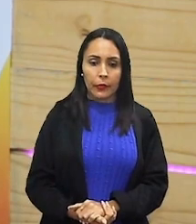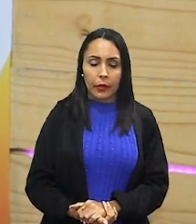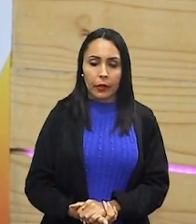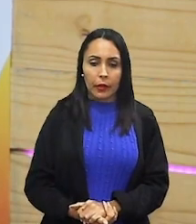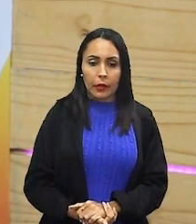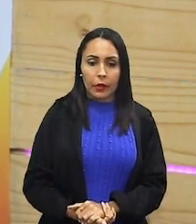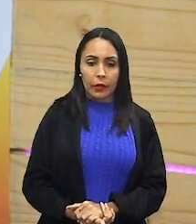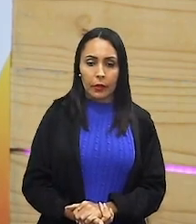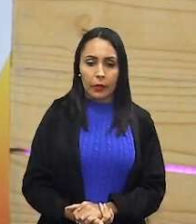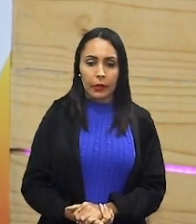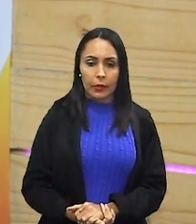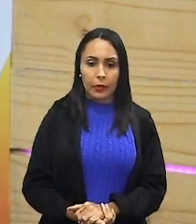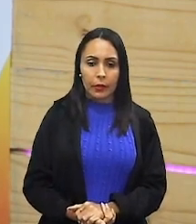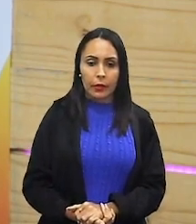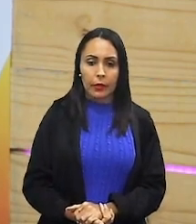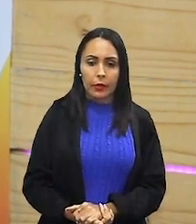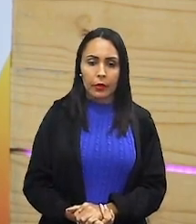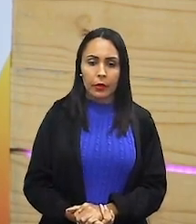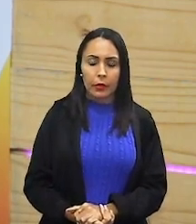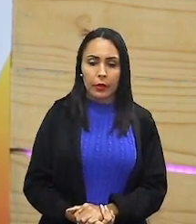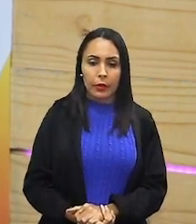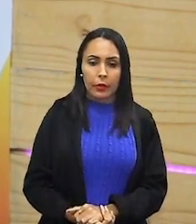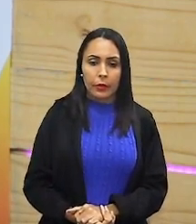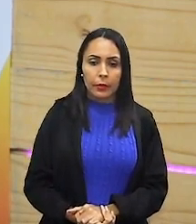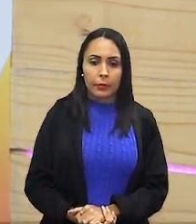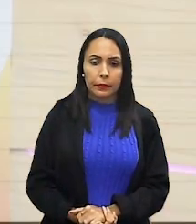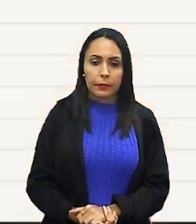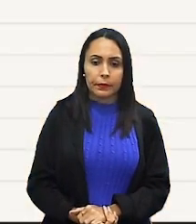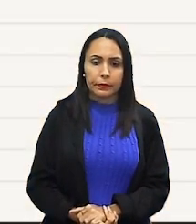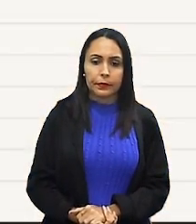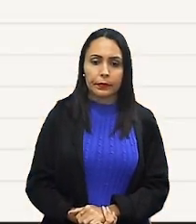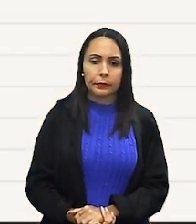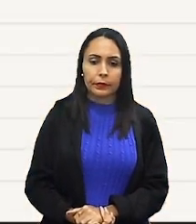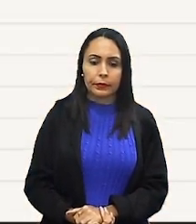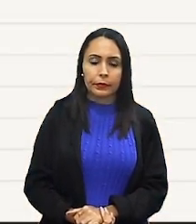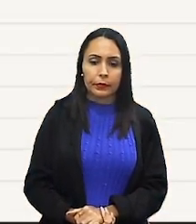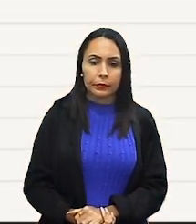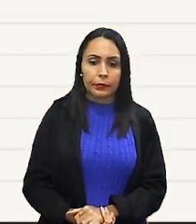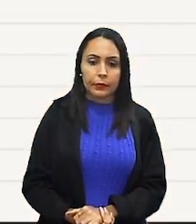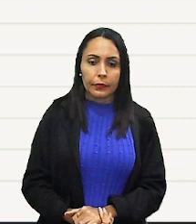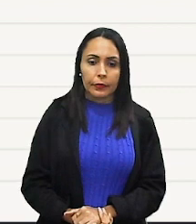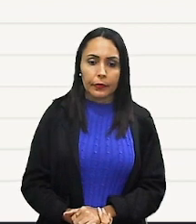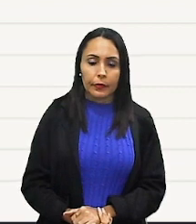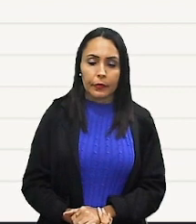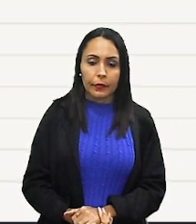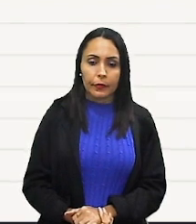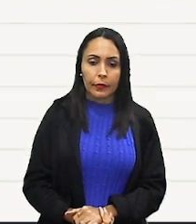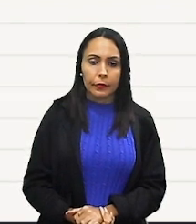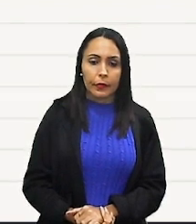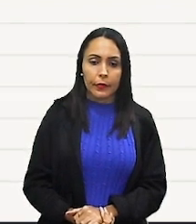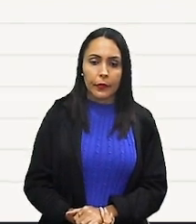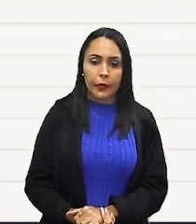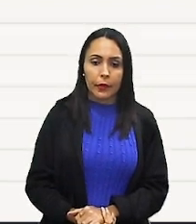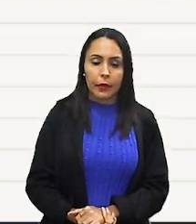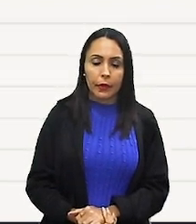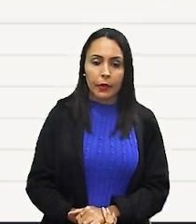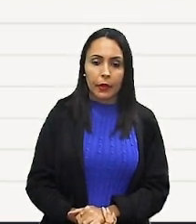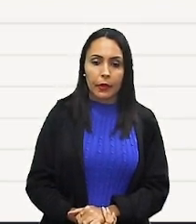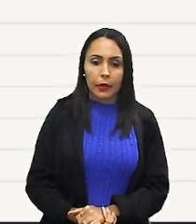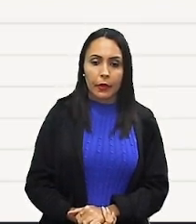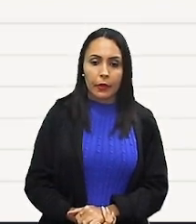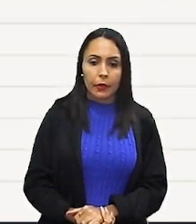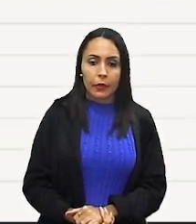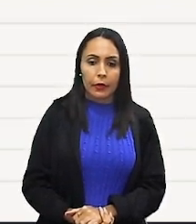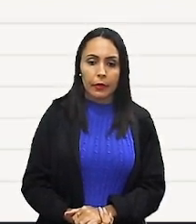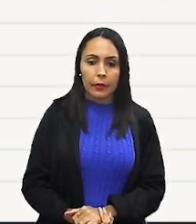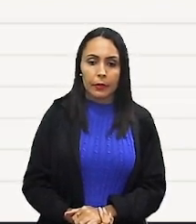um parasita intracelular, porque é esse parasitismo que vai garantir ao vírus ó, o mecanismo da